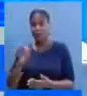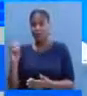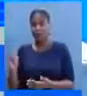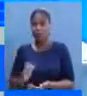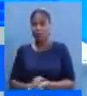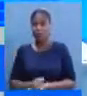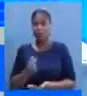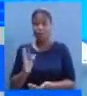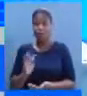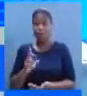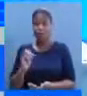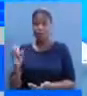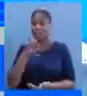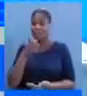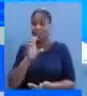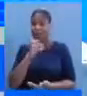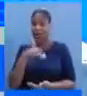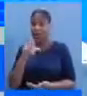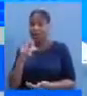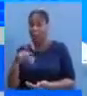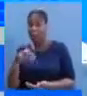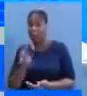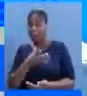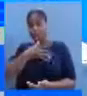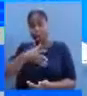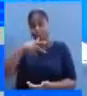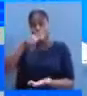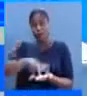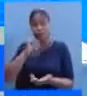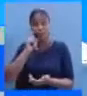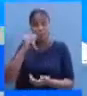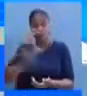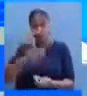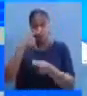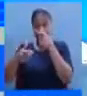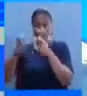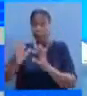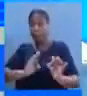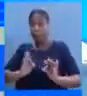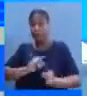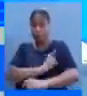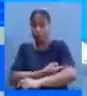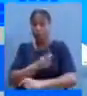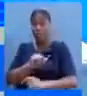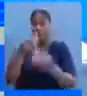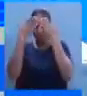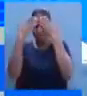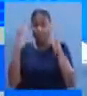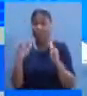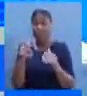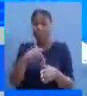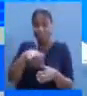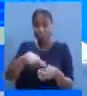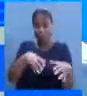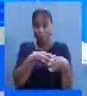Rodrigues considerou hoje que a CPLP deve assumir um discurso oficial de defesa dos direitos humanos, da preparação de poderes e da democracia